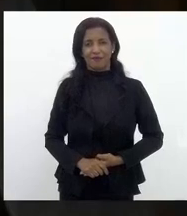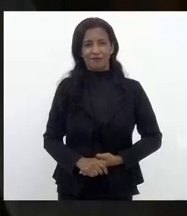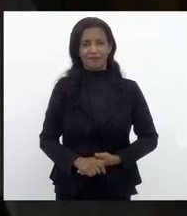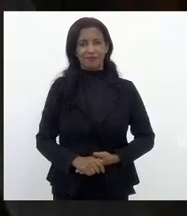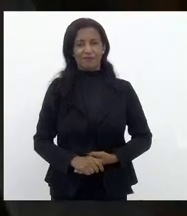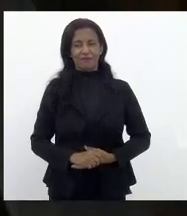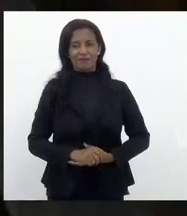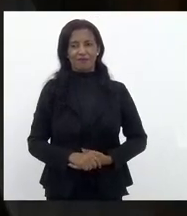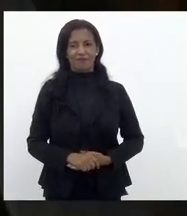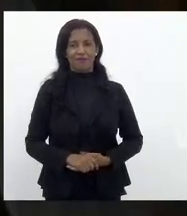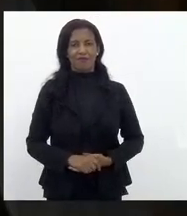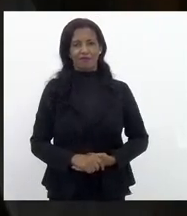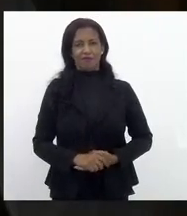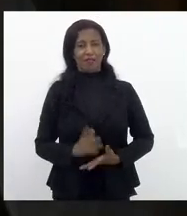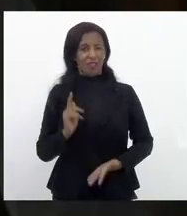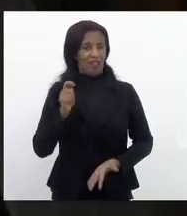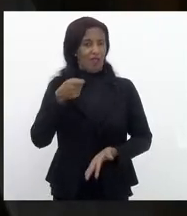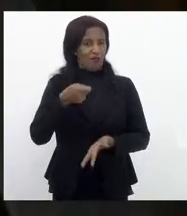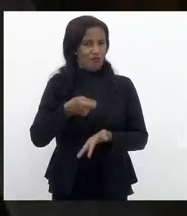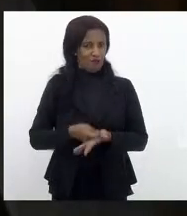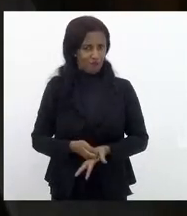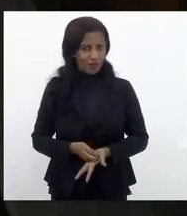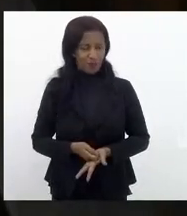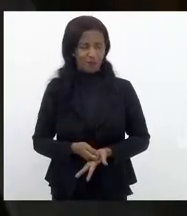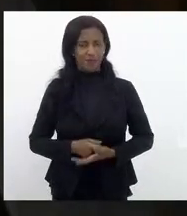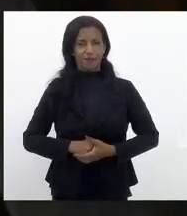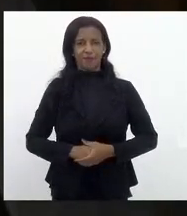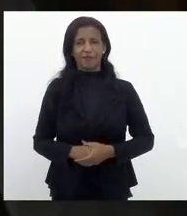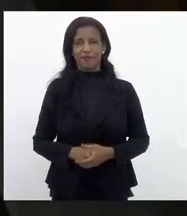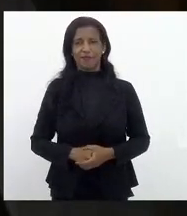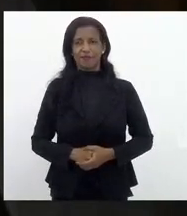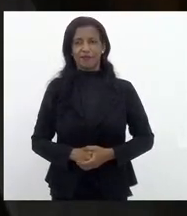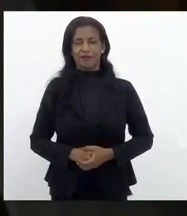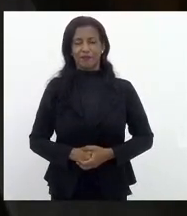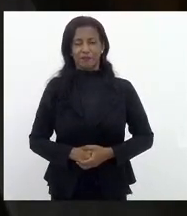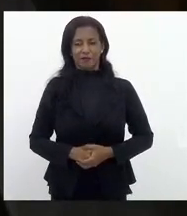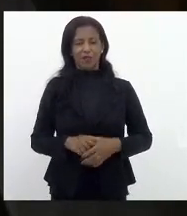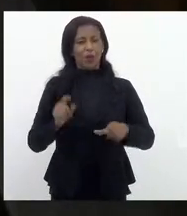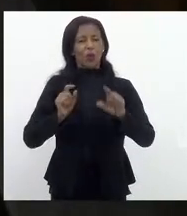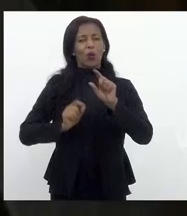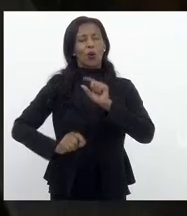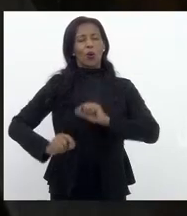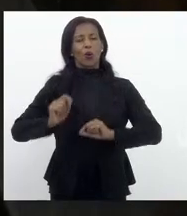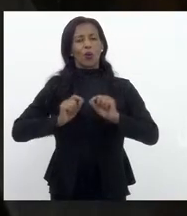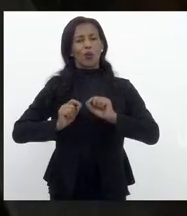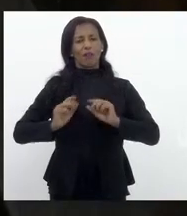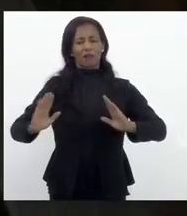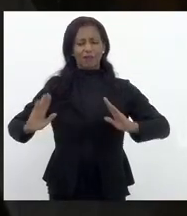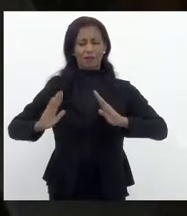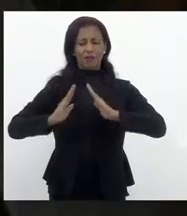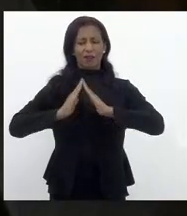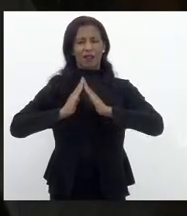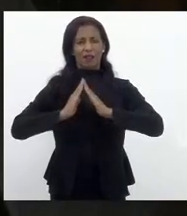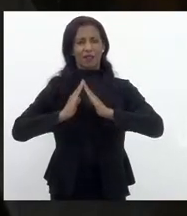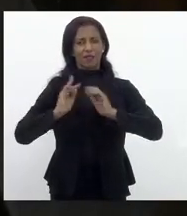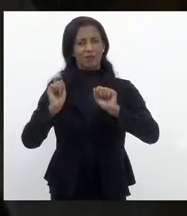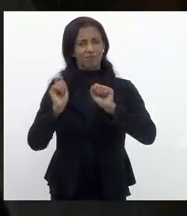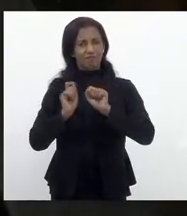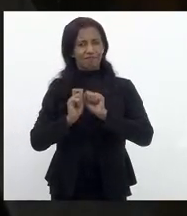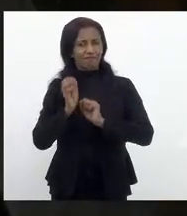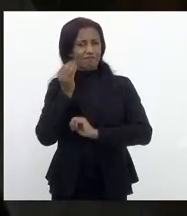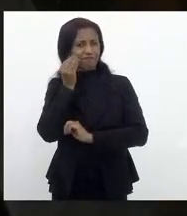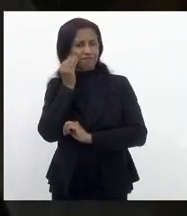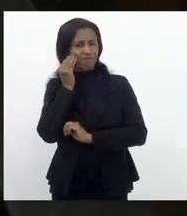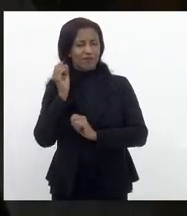o e reafirmo reafirmo o que é se Parlamento tá tentando